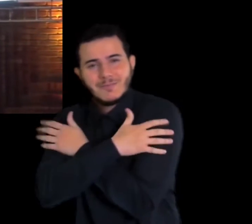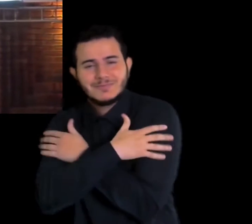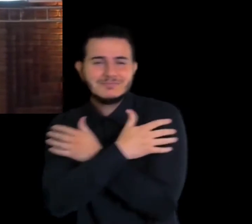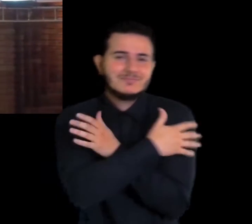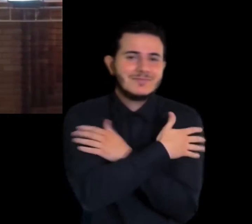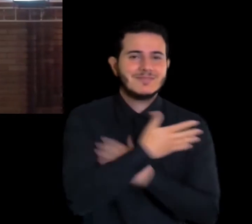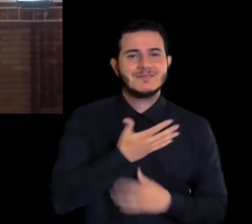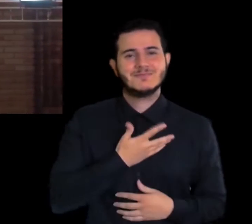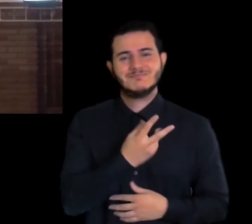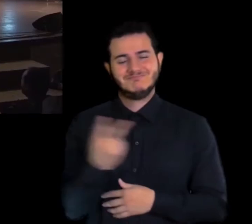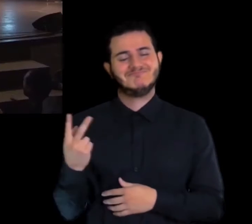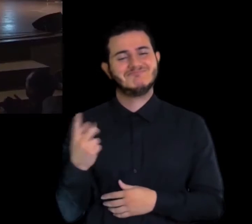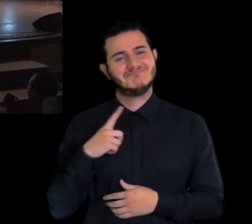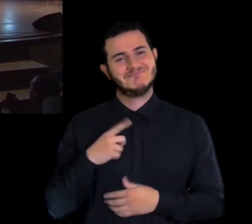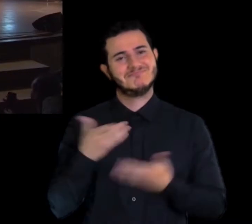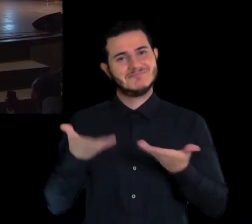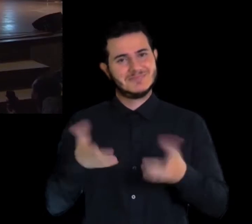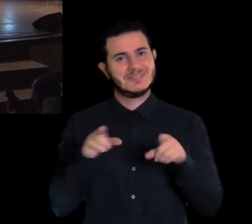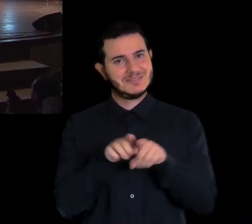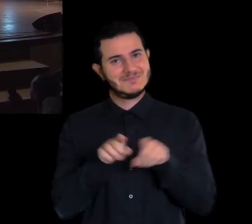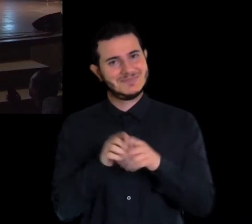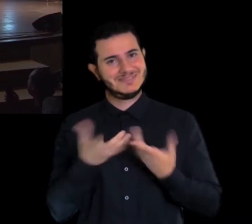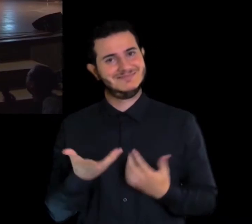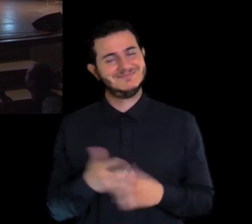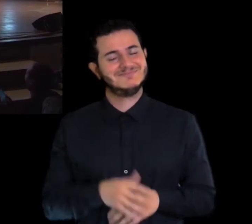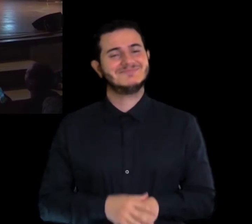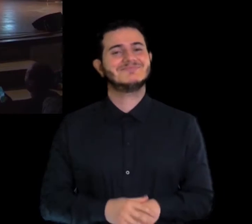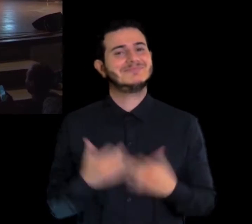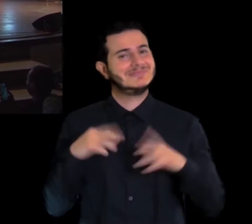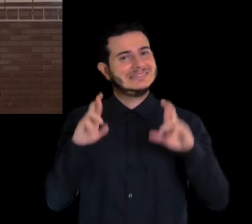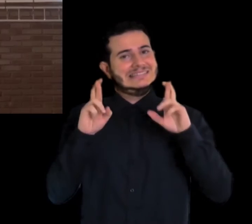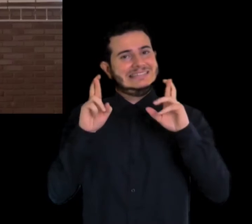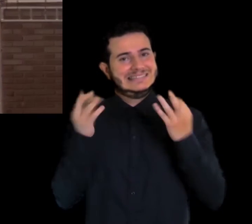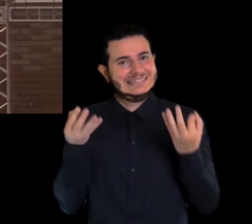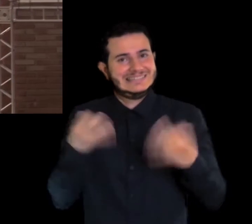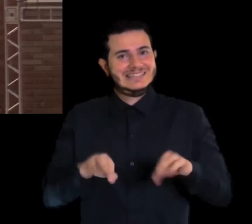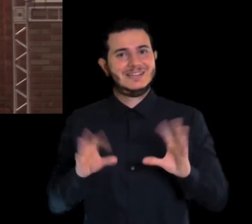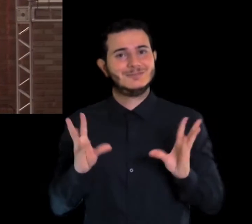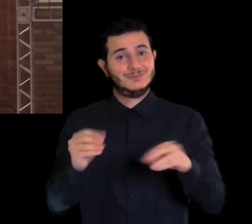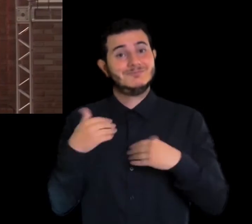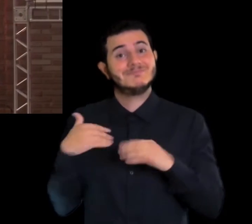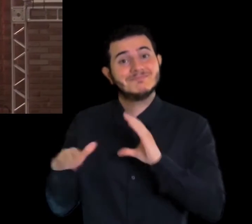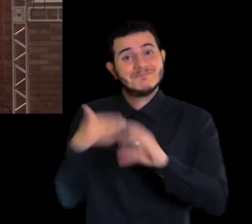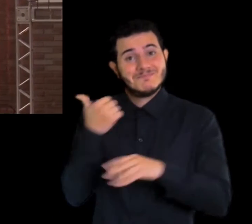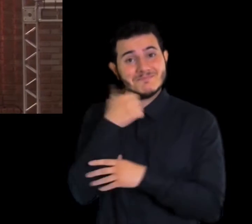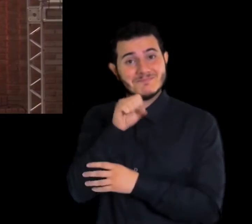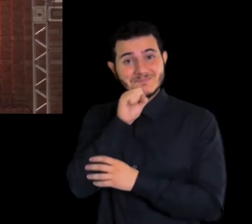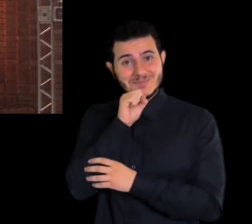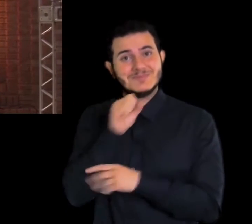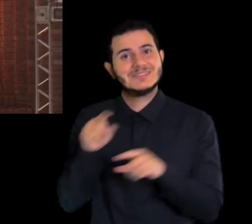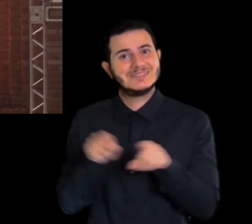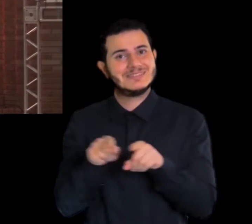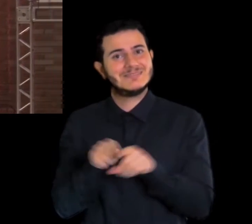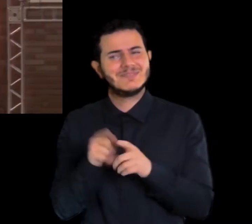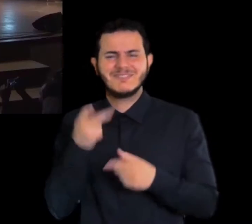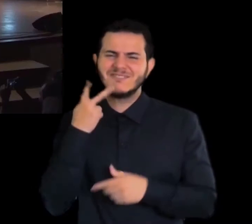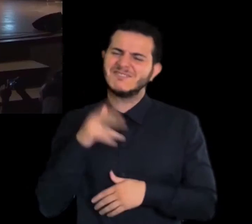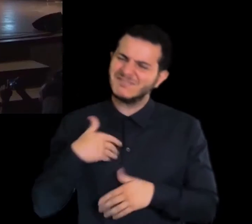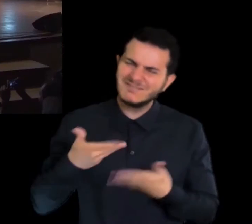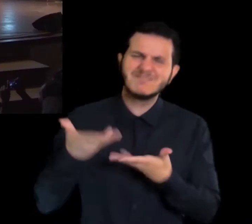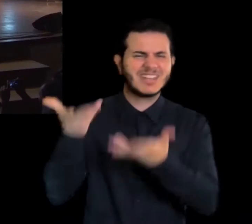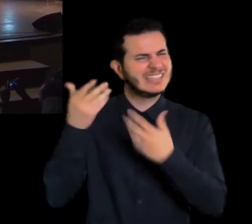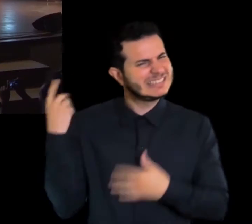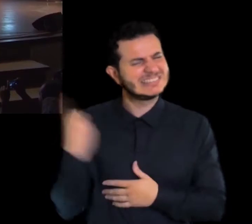Jordão e no João Klepper junto. Então estou energizado, né? Tomara que dê tudo certo. Recebi uma mensagem da minha mãe, falando em mãe também, falou, vai